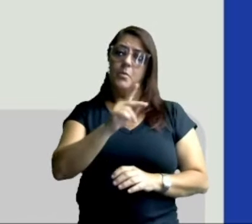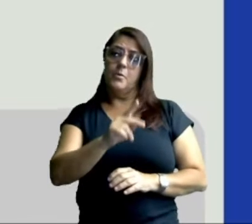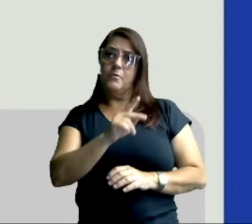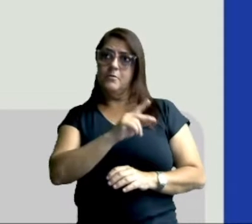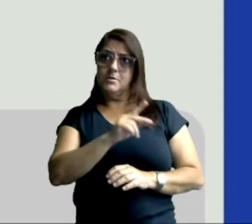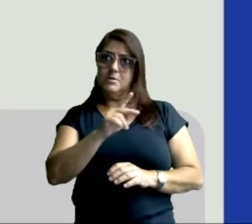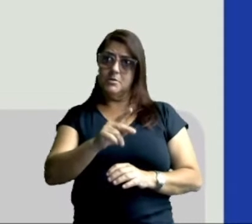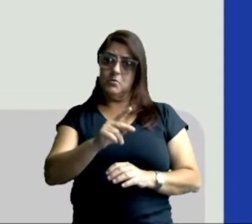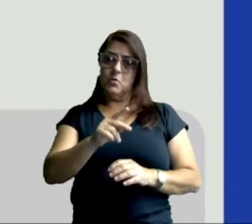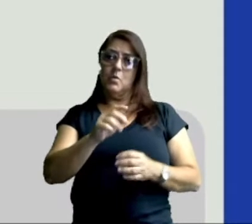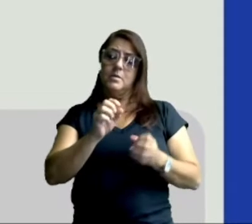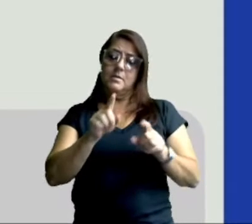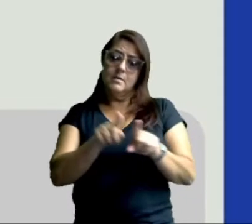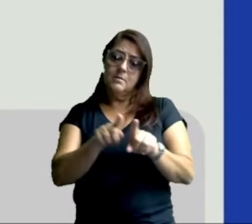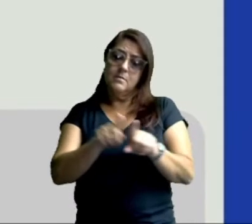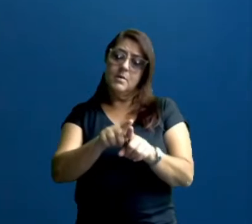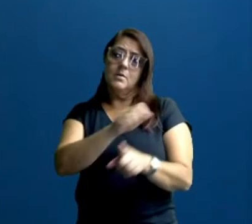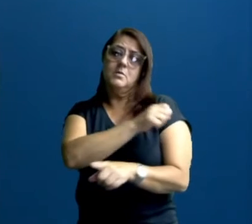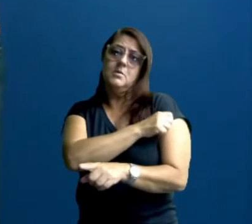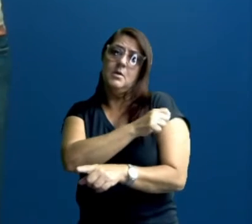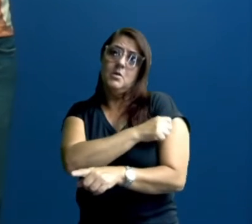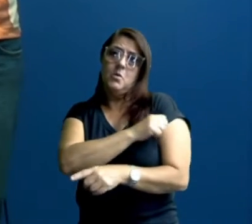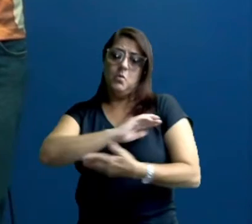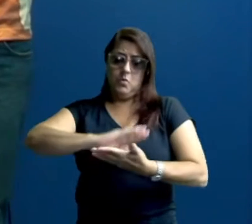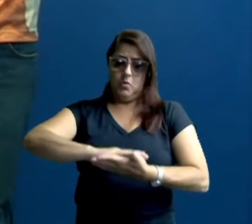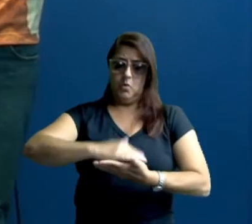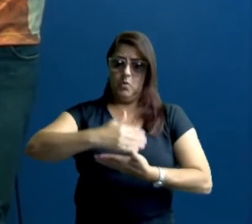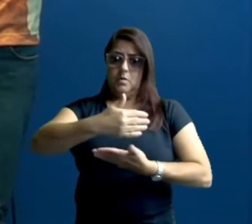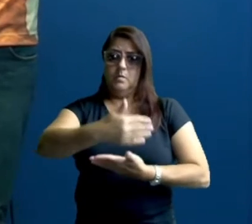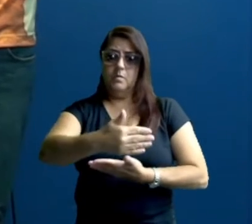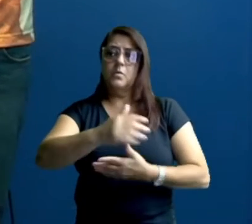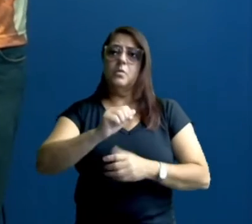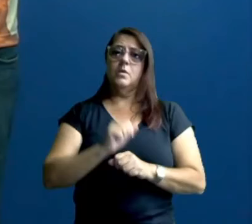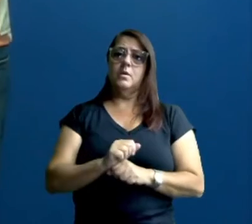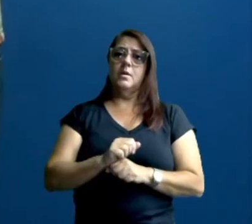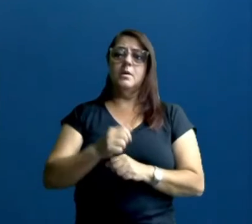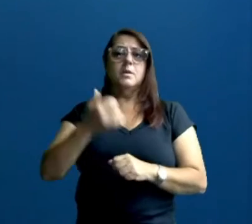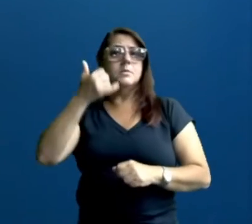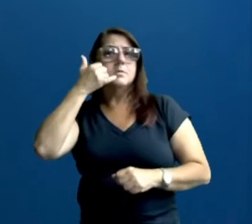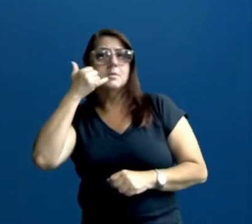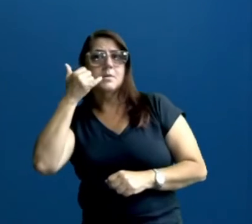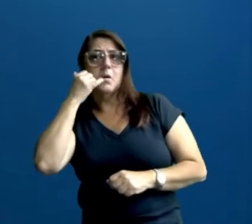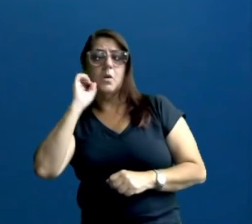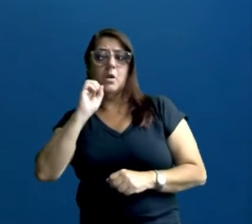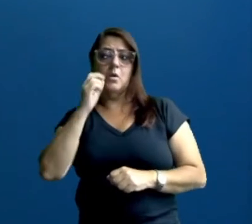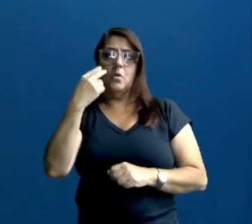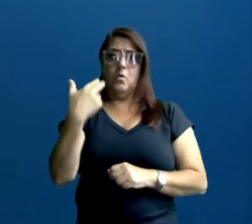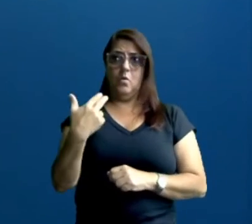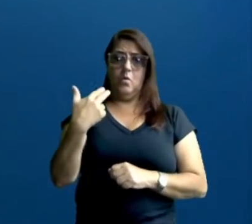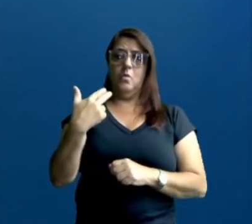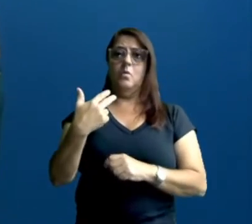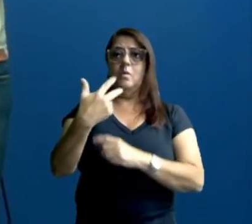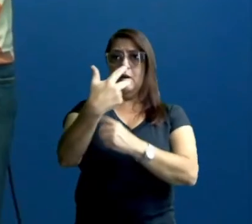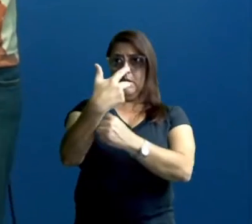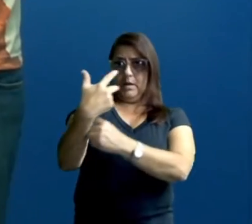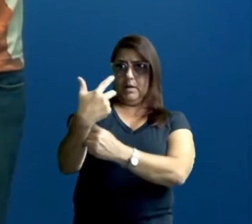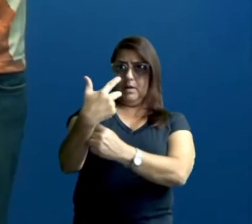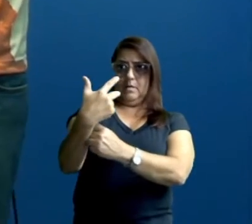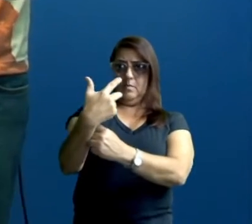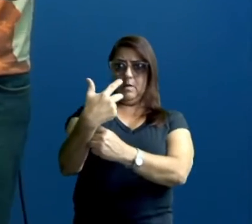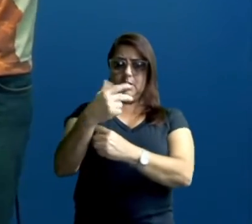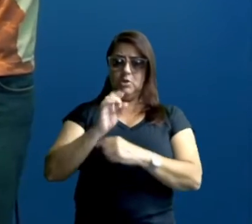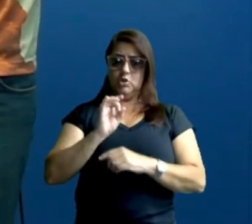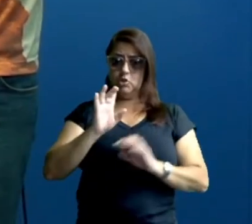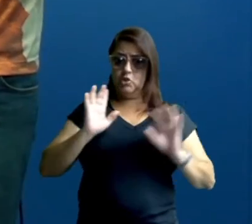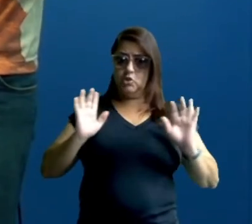tecnológico, um celular, um notebook ou uma câmera, né, e colocar lá, ela não vai dar aula para o nosso